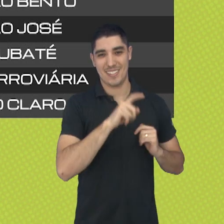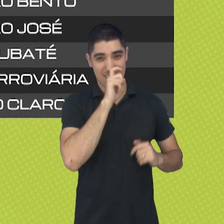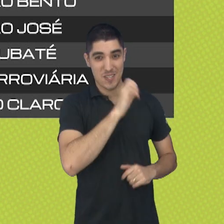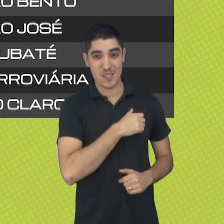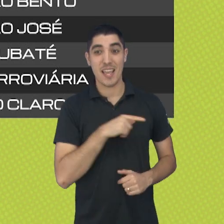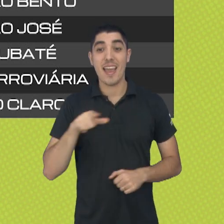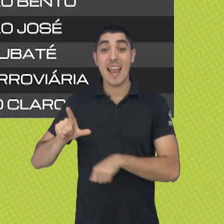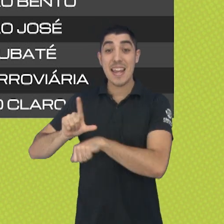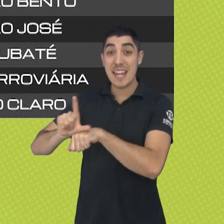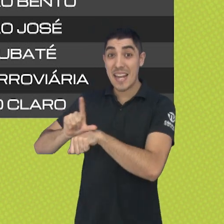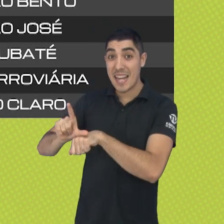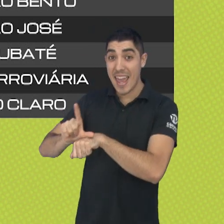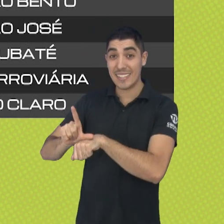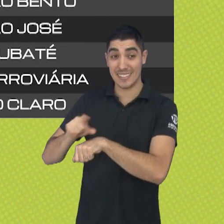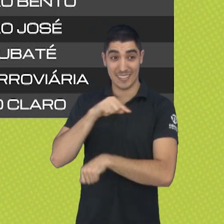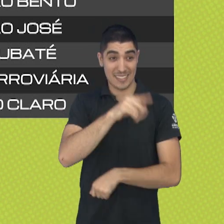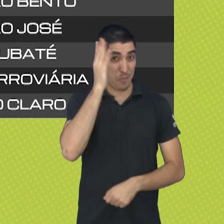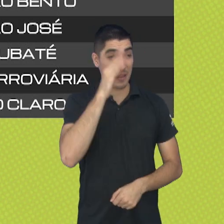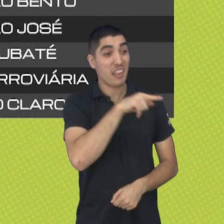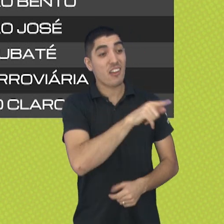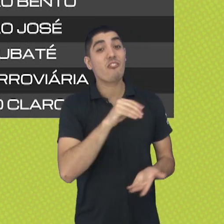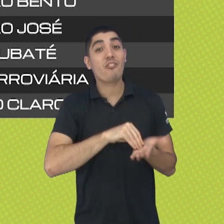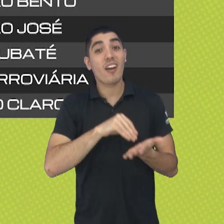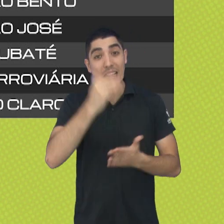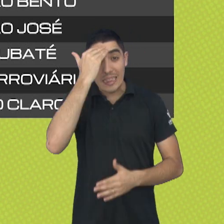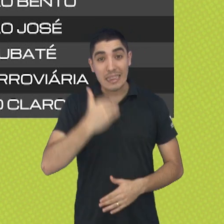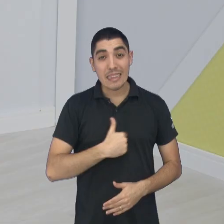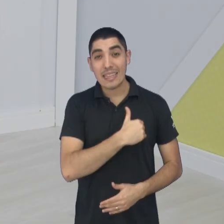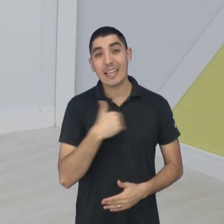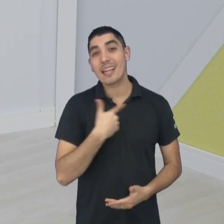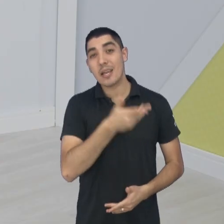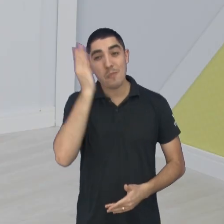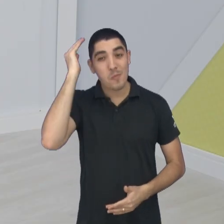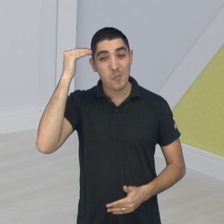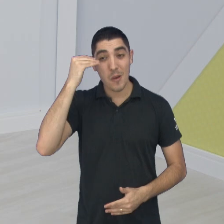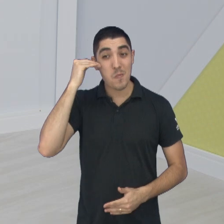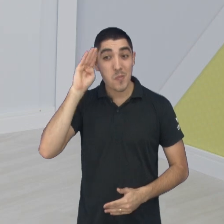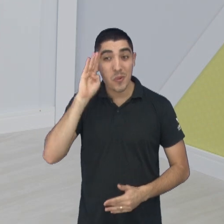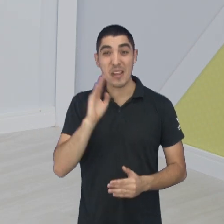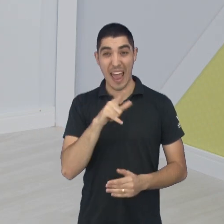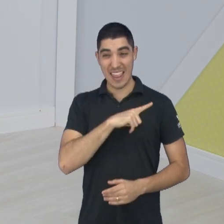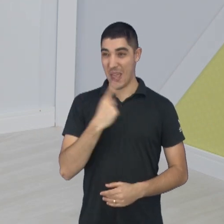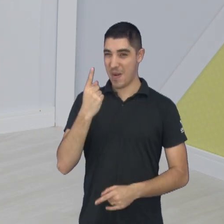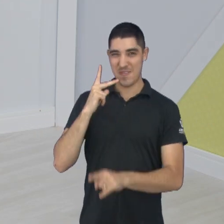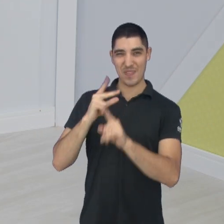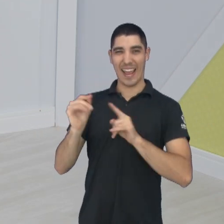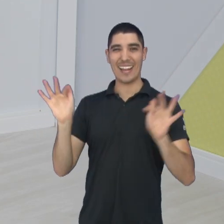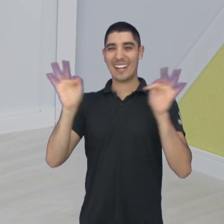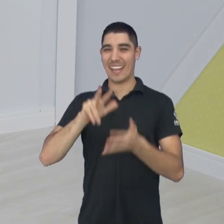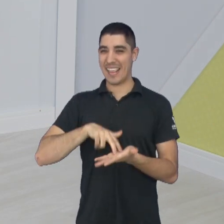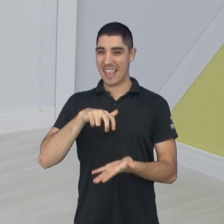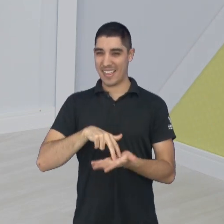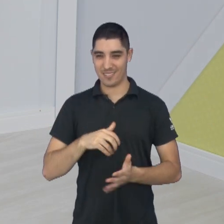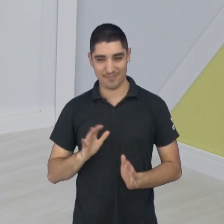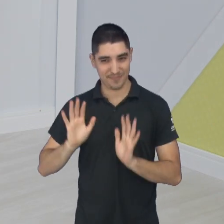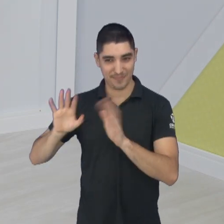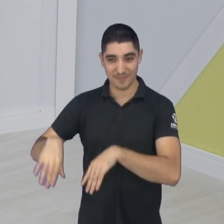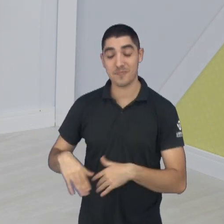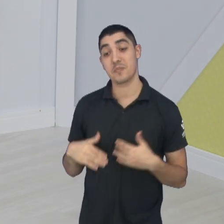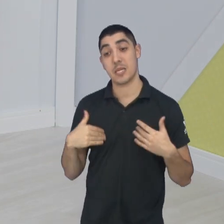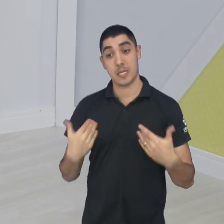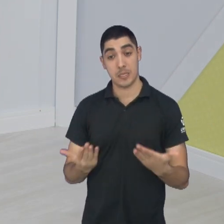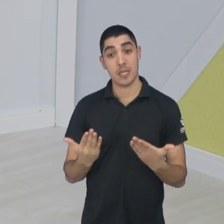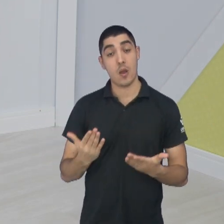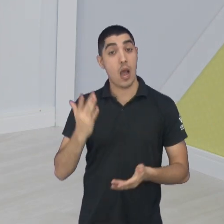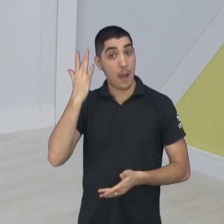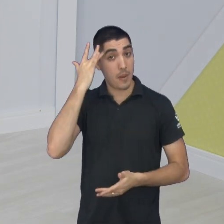Ferroviária. No domingo, complemento da rodada, Monte Azul e Rio Claro. Ganha uma, já fica todo felizão. Mas o detalhe é o seguinte, jogo importante amanhã, jogo para